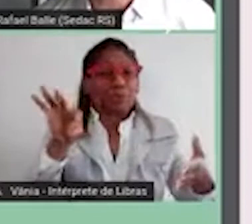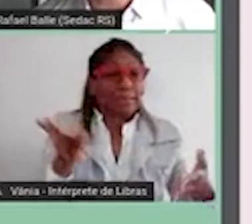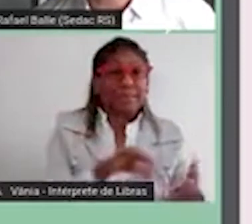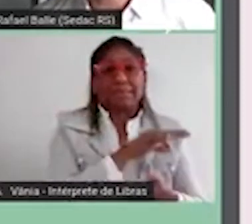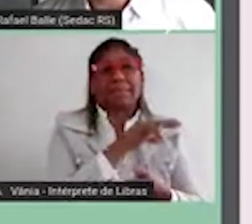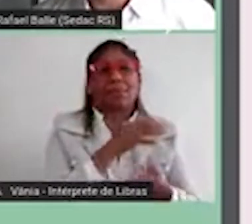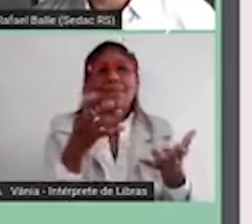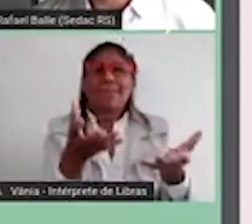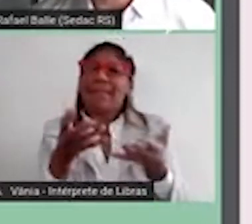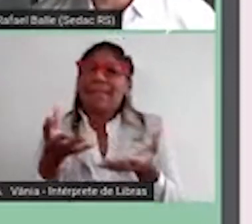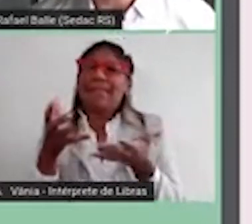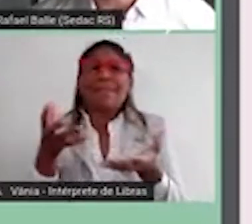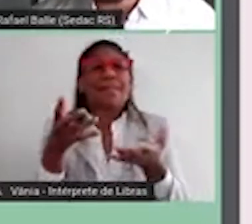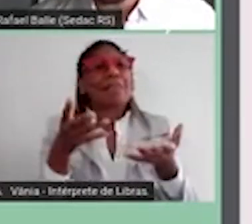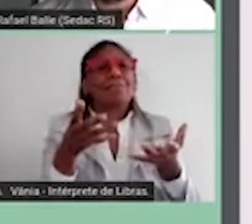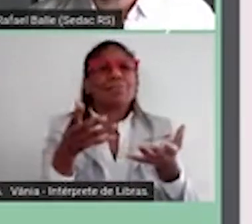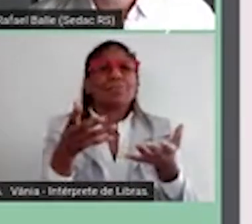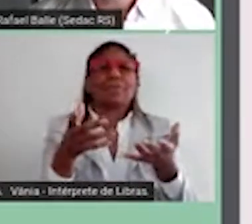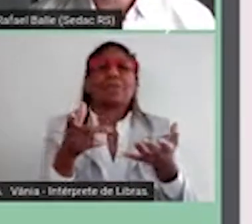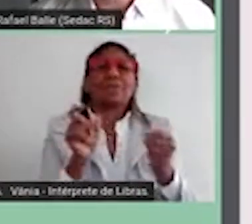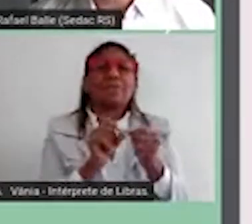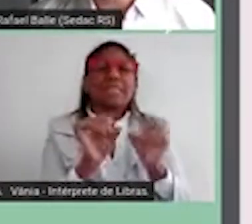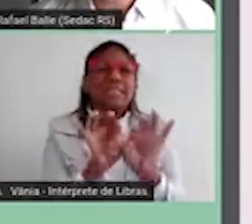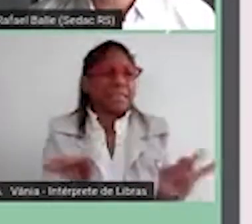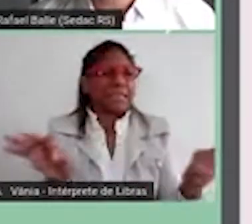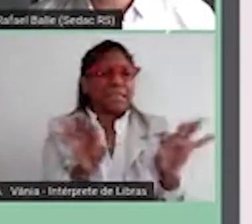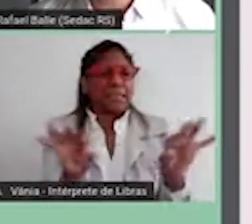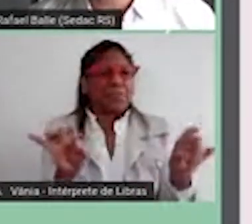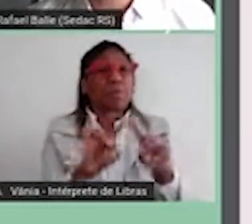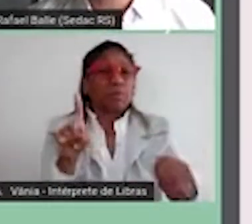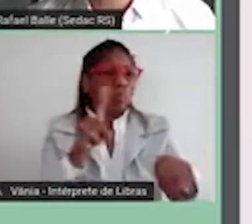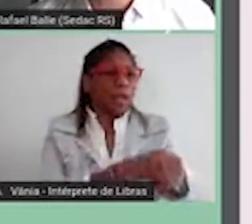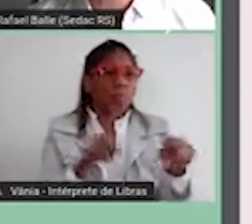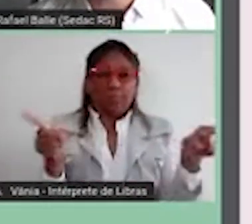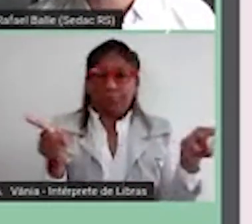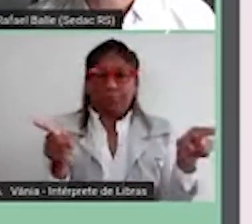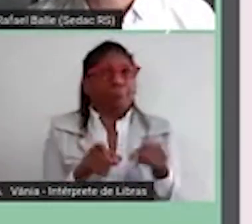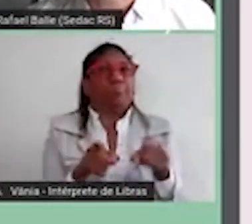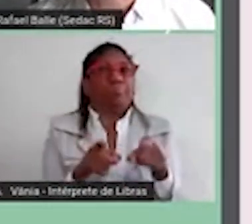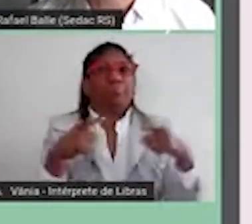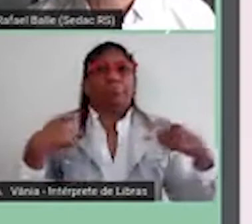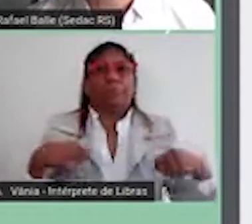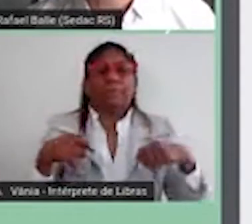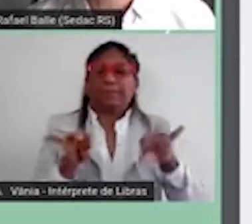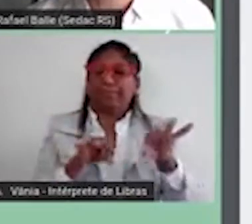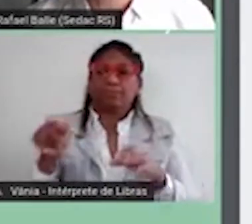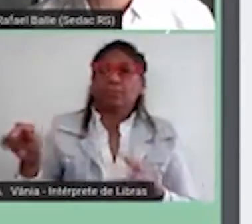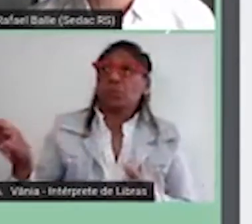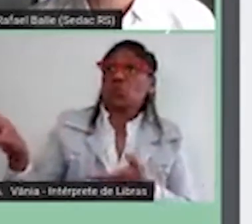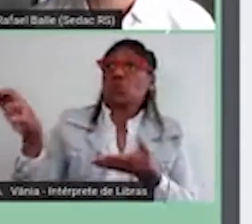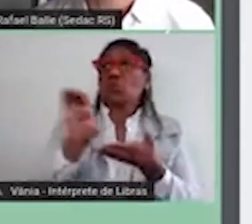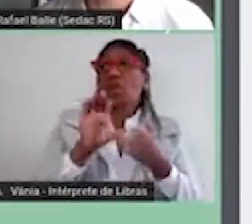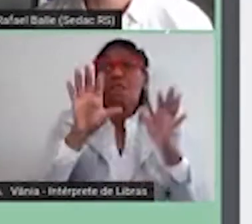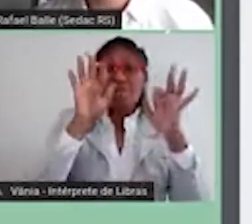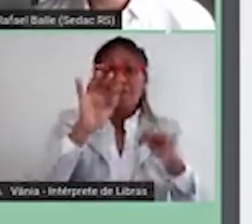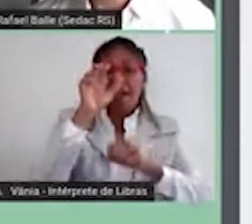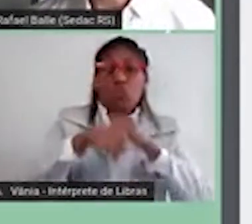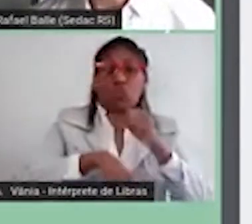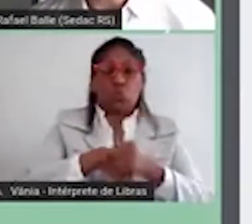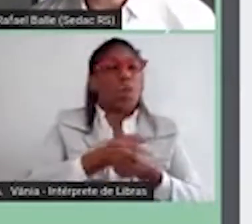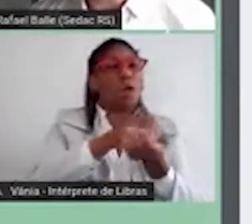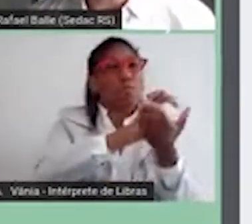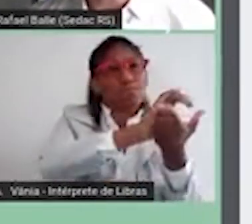bastante simplificado, mas o tempo é curto, porque a gente precisa investir esses recursos até o final do ano. Essa é uma questão que a regulamentação nos